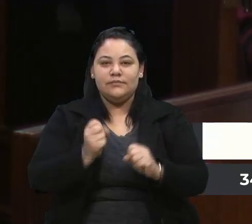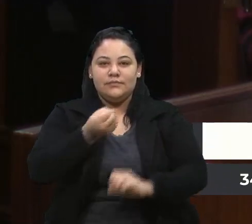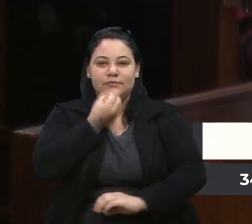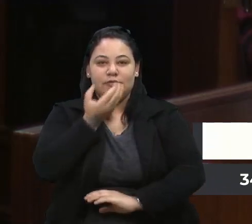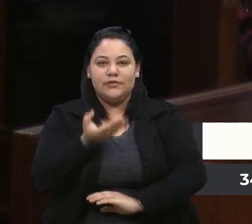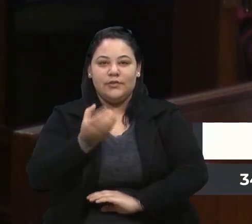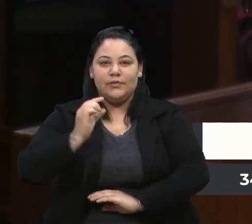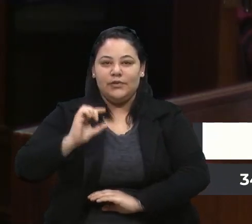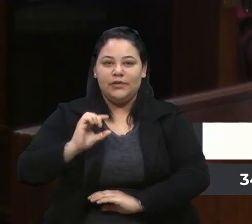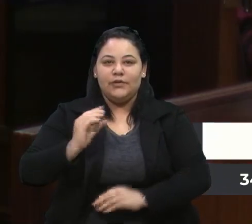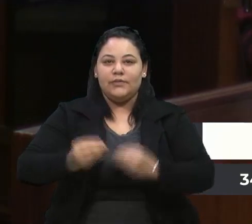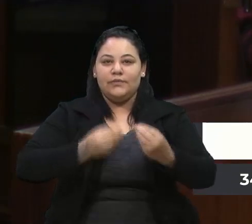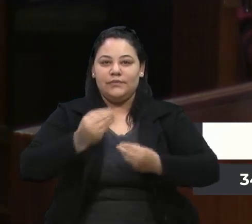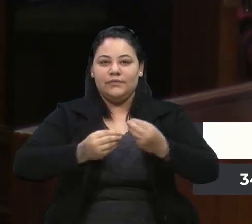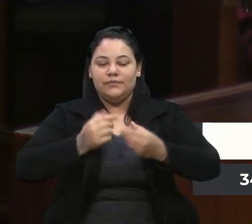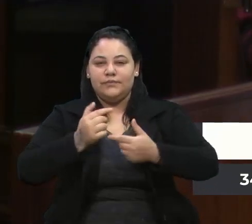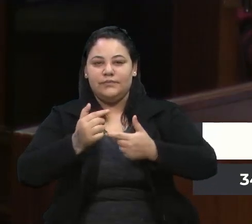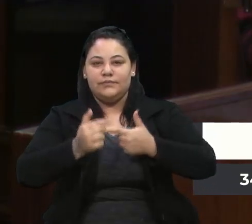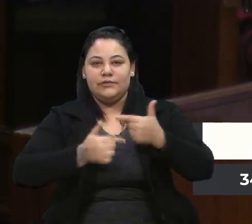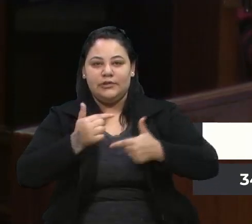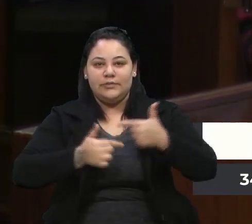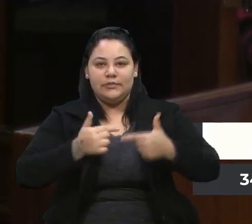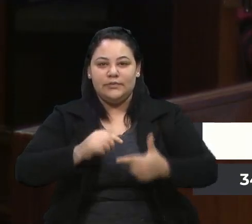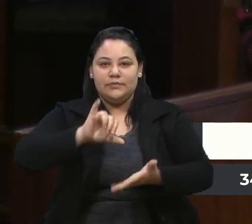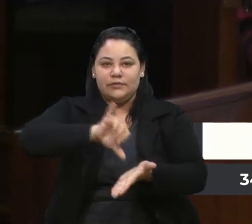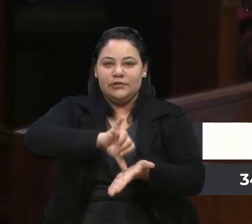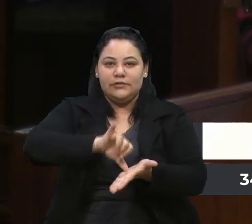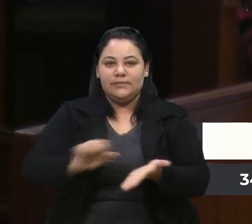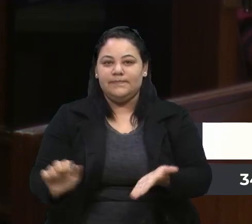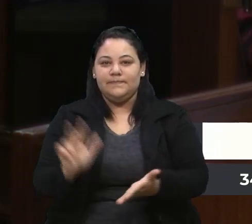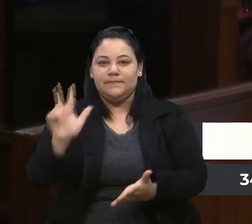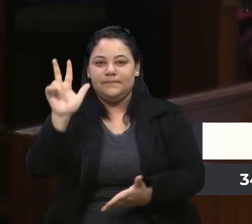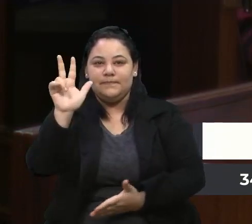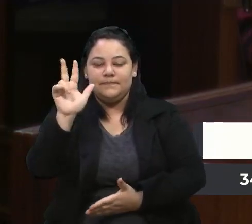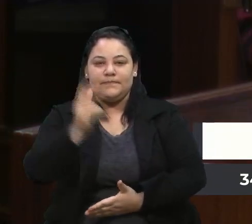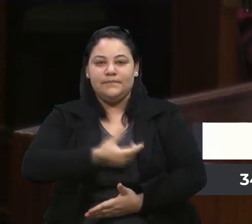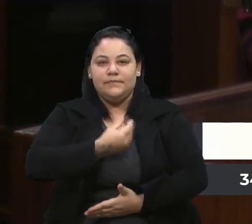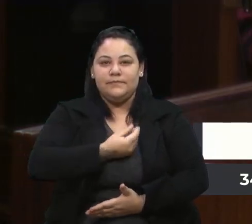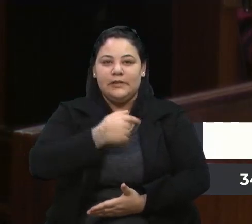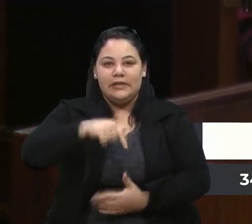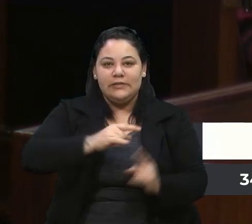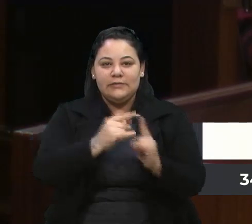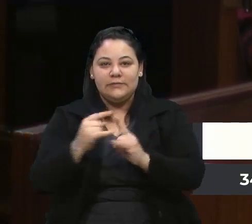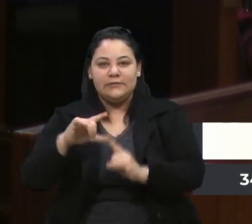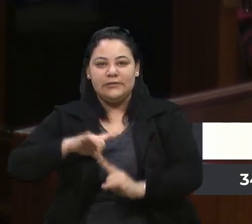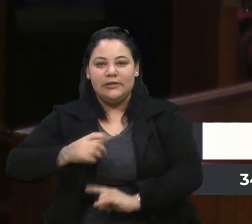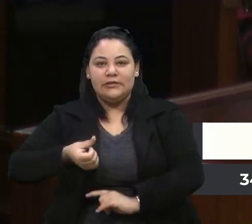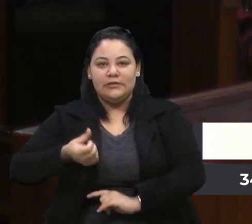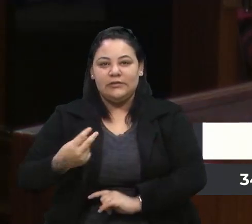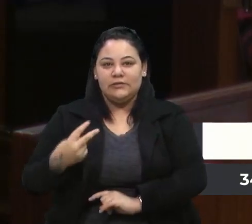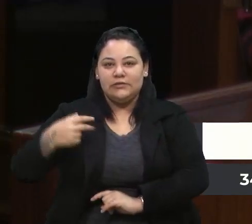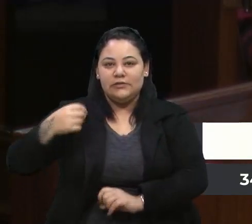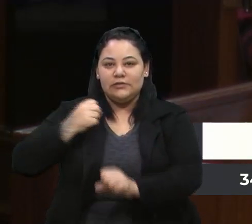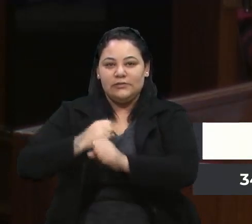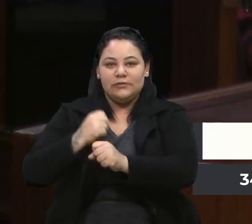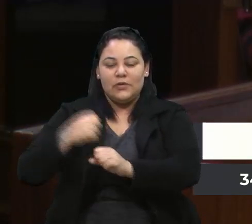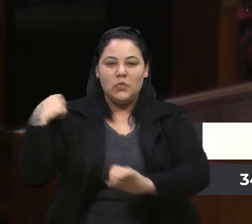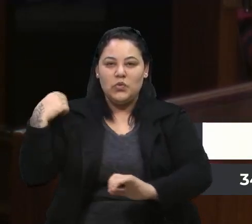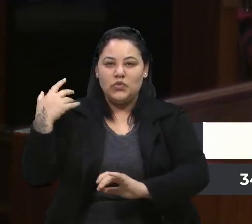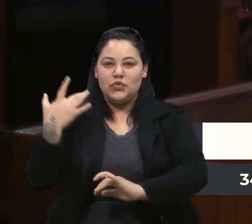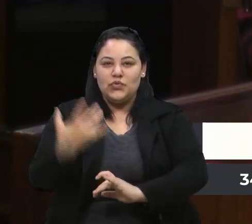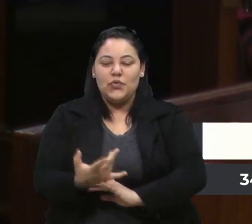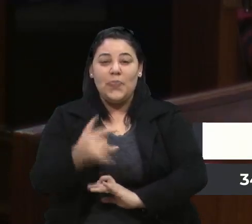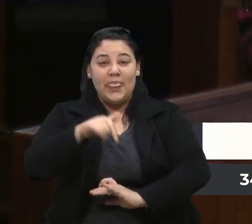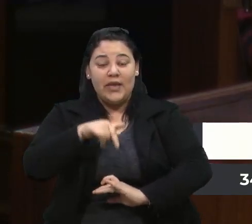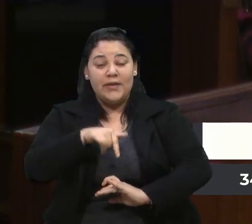é que funciona o Centro de Valorização da Vida, essa entidade que existe há 62 anos de história. Bem, o Centro